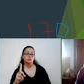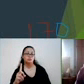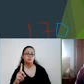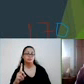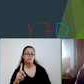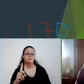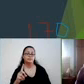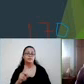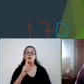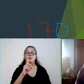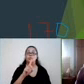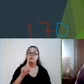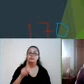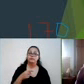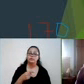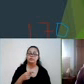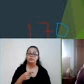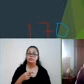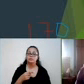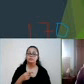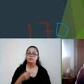1,51,